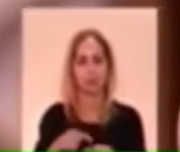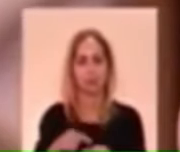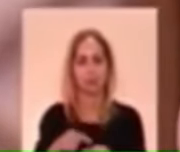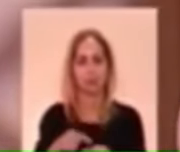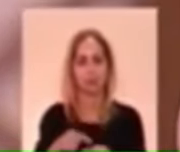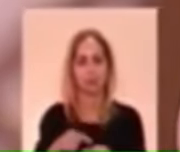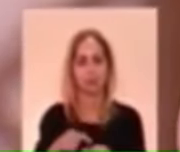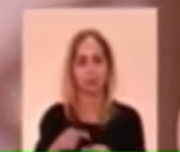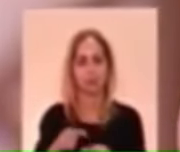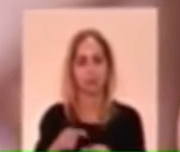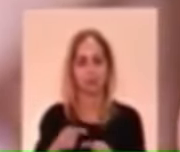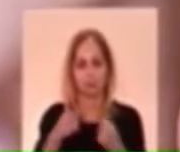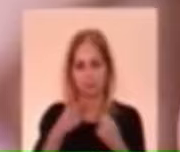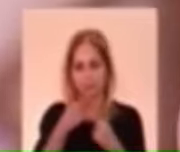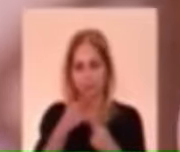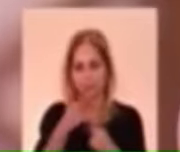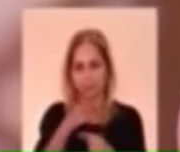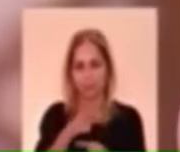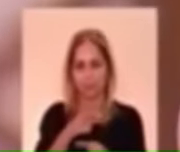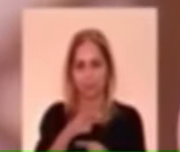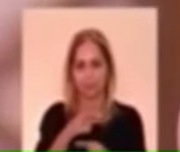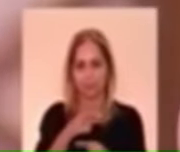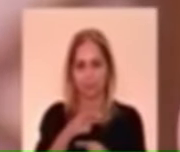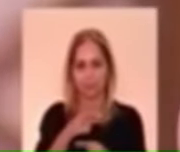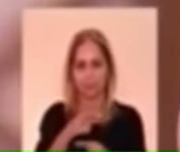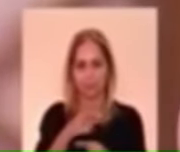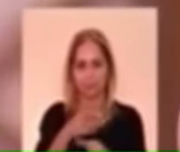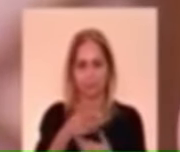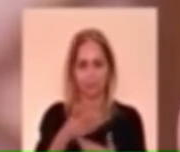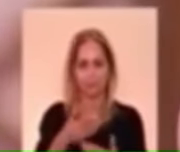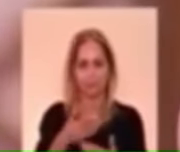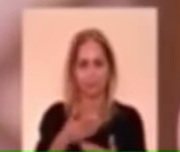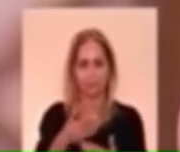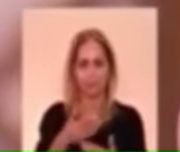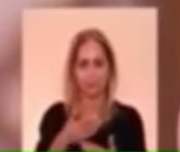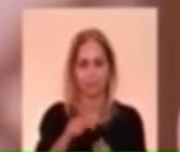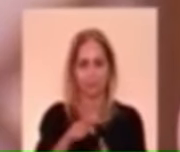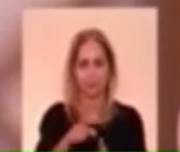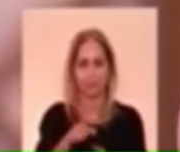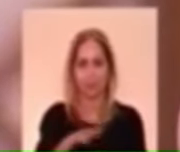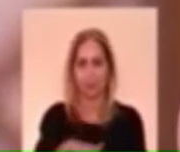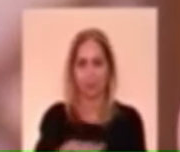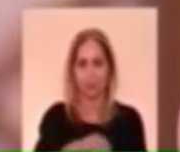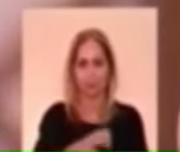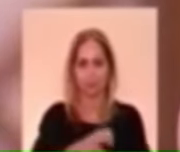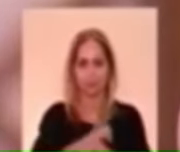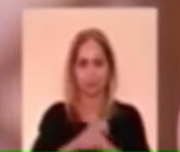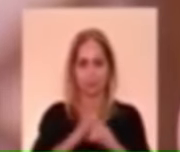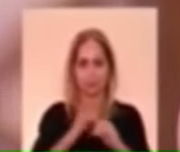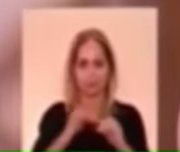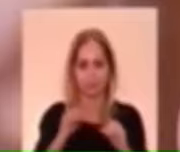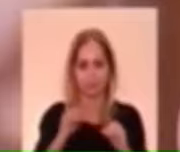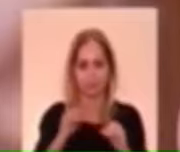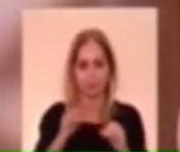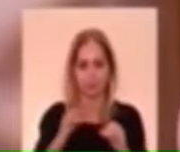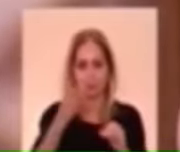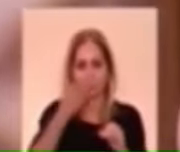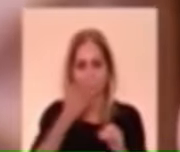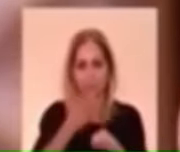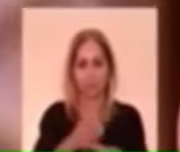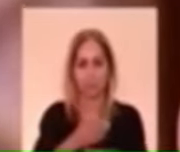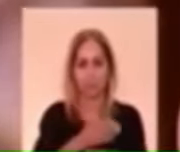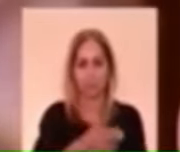de escolher o progenitor a quem entregar a criança é a decisão mais difícil que toma